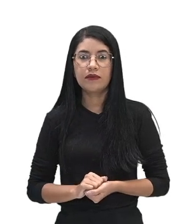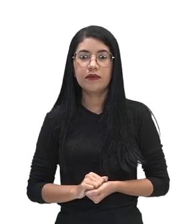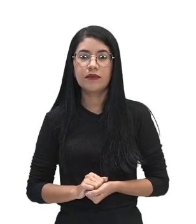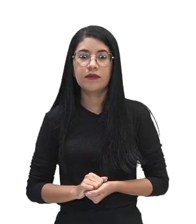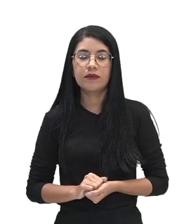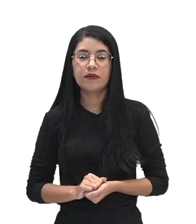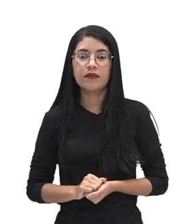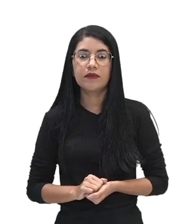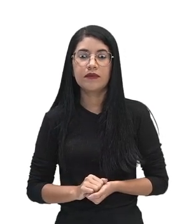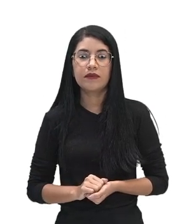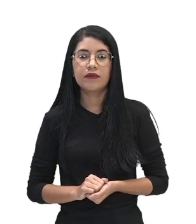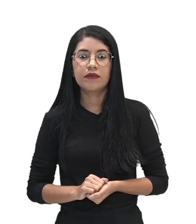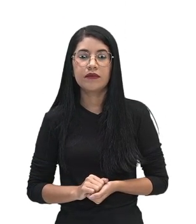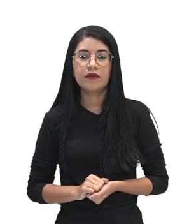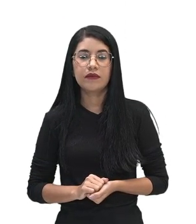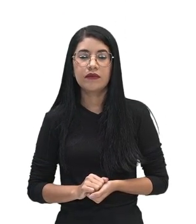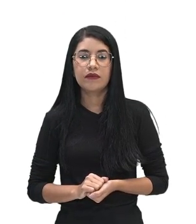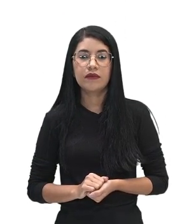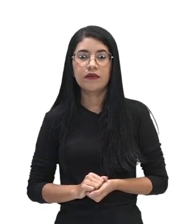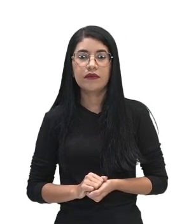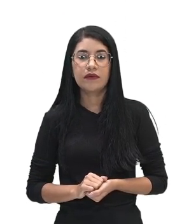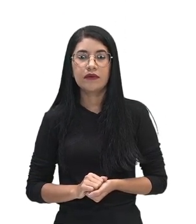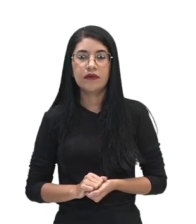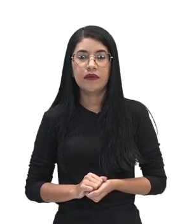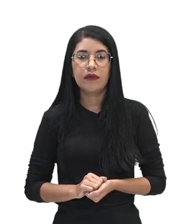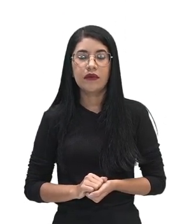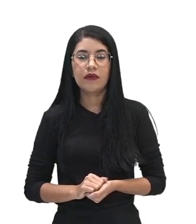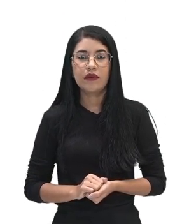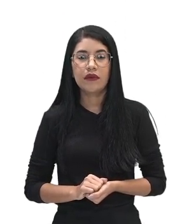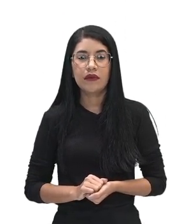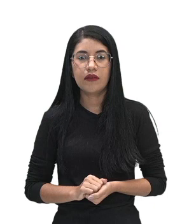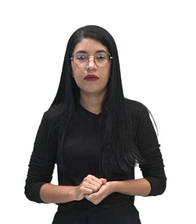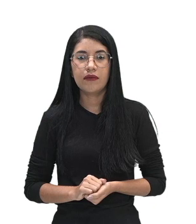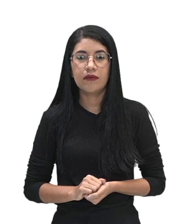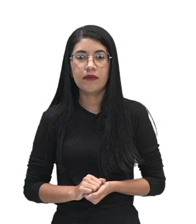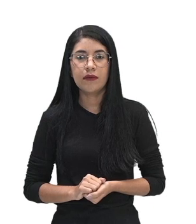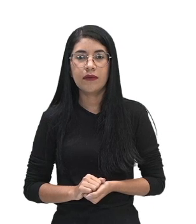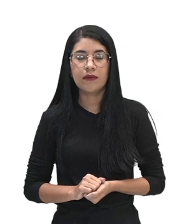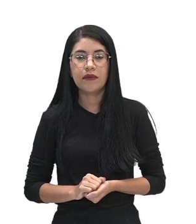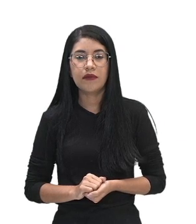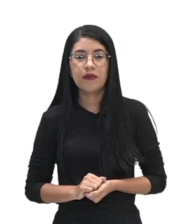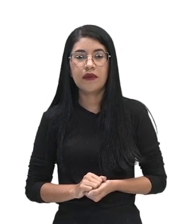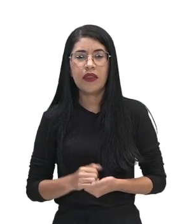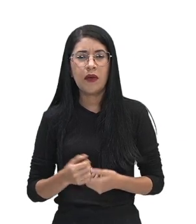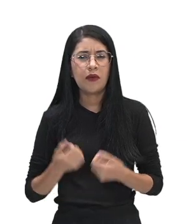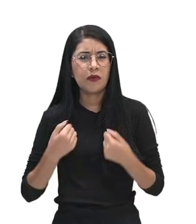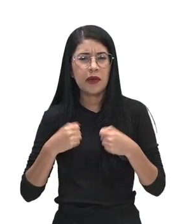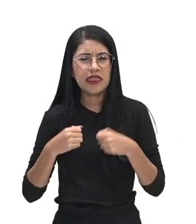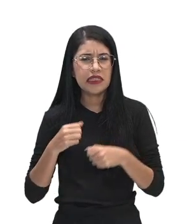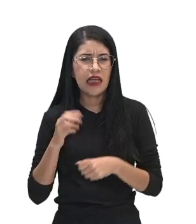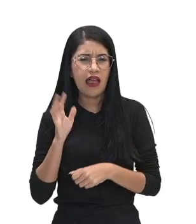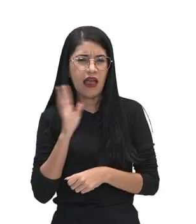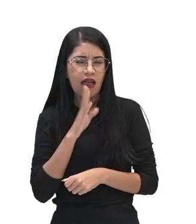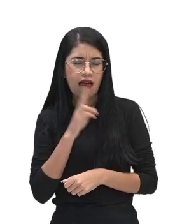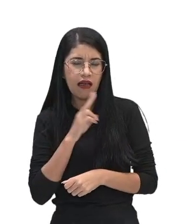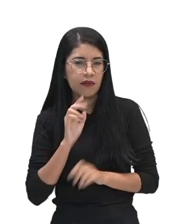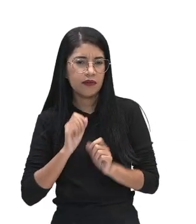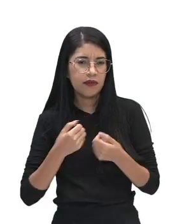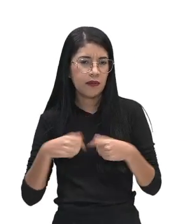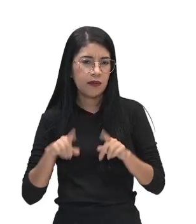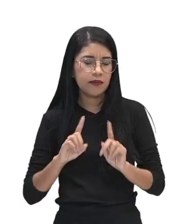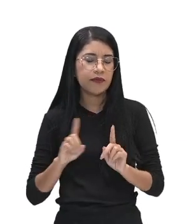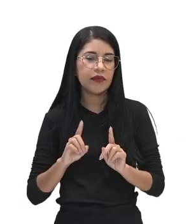Olha só, pessoal, esse aí é o valor do N. Não tenhamos pressa aqui na